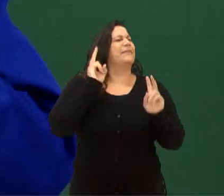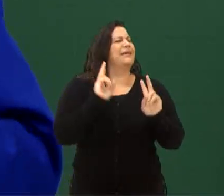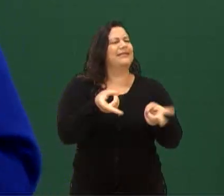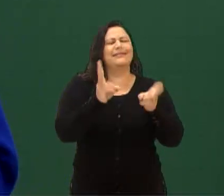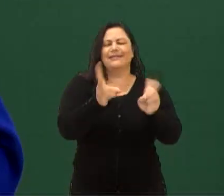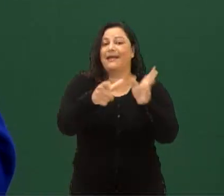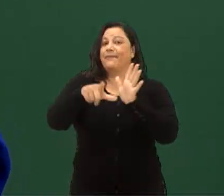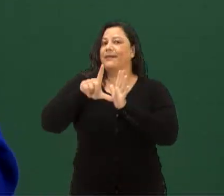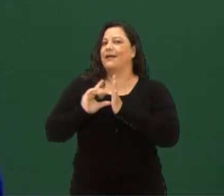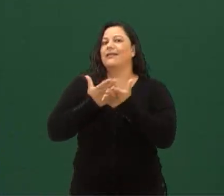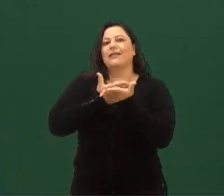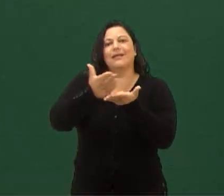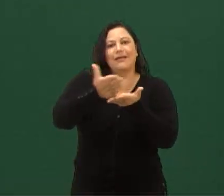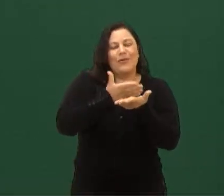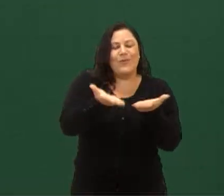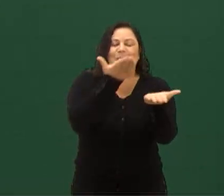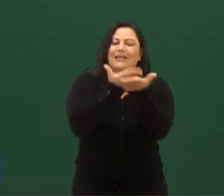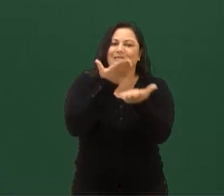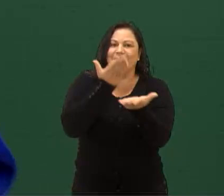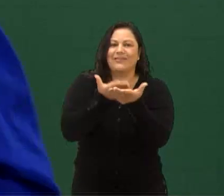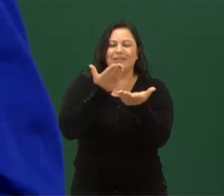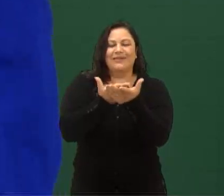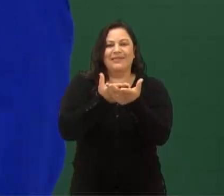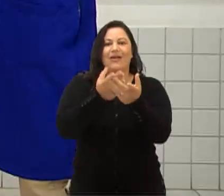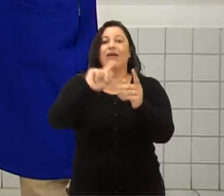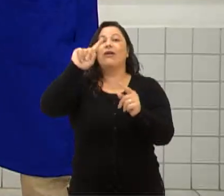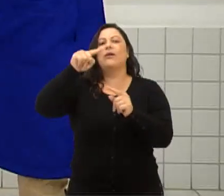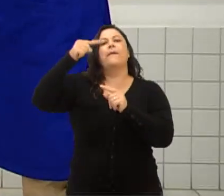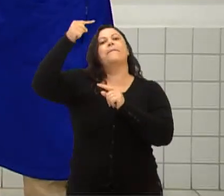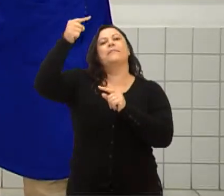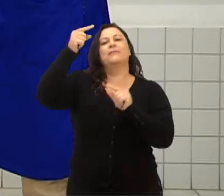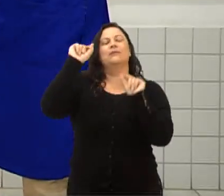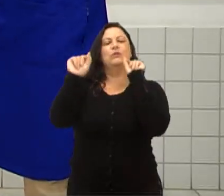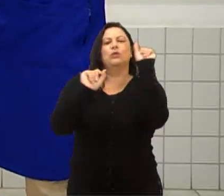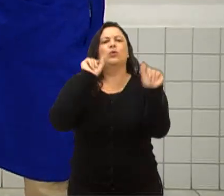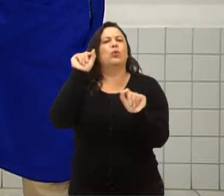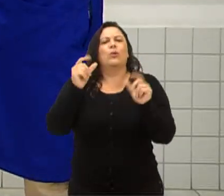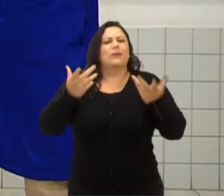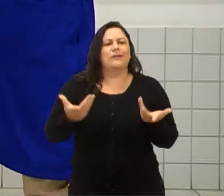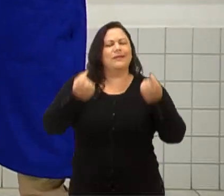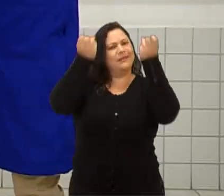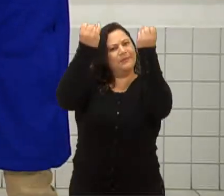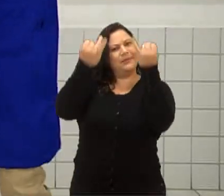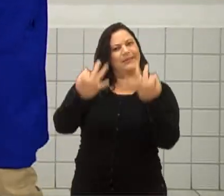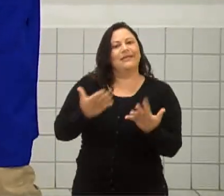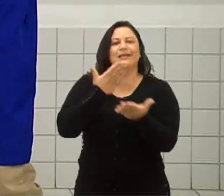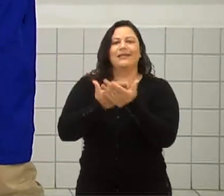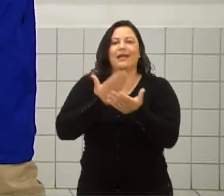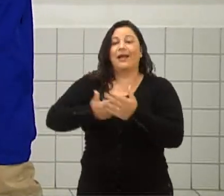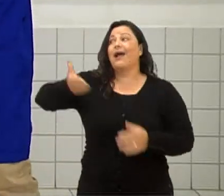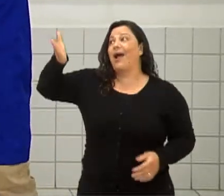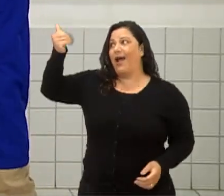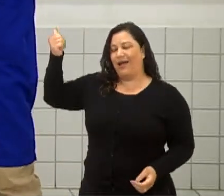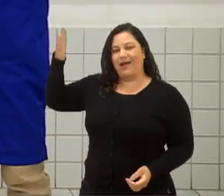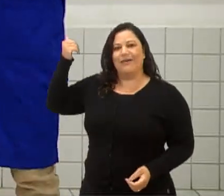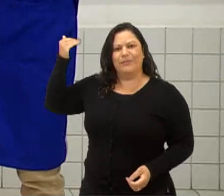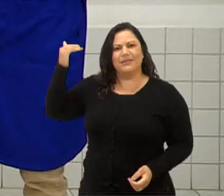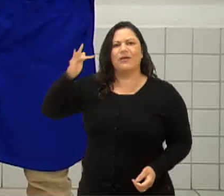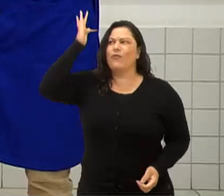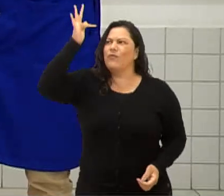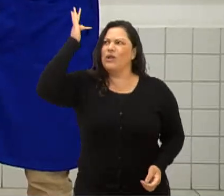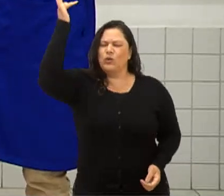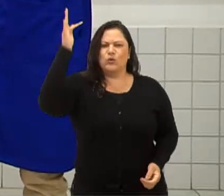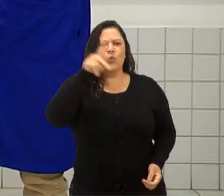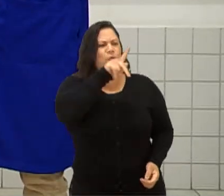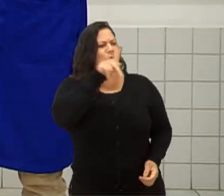antes de iniciar a nossa aula, ou como primeiro item de nossa aula, a gente vai falar um pouquinho do que foi visto na aula anterior. Filosofia, professor Fábio,